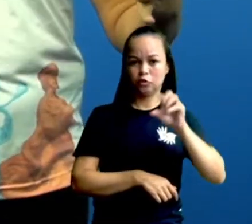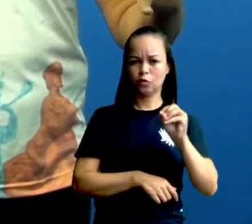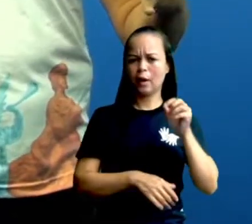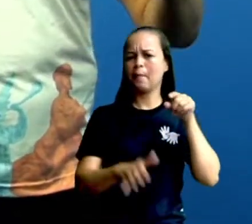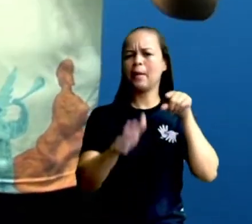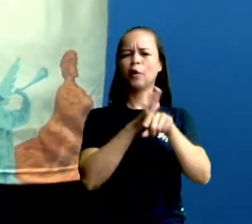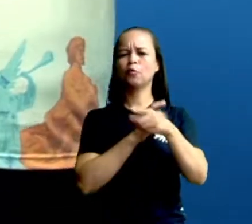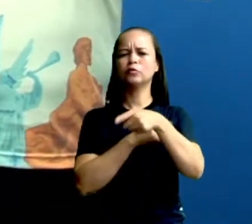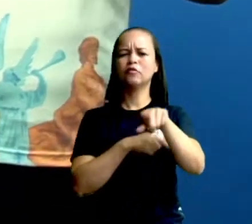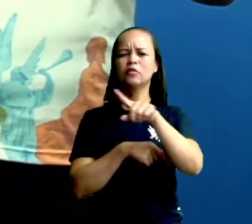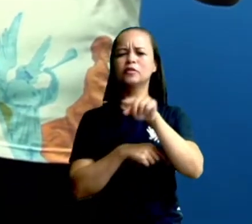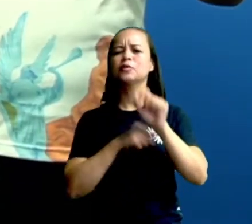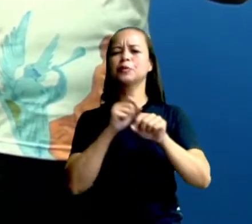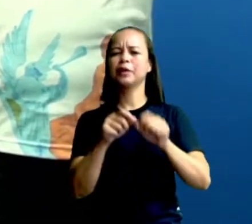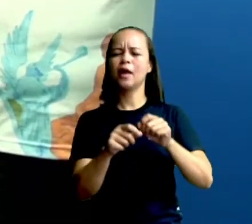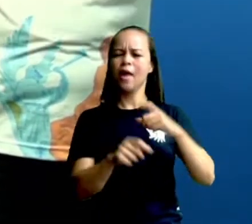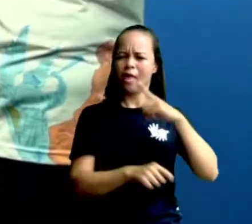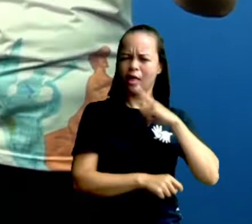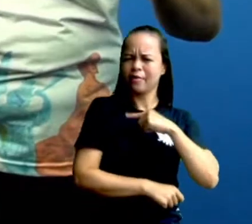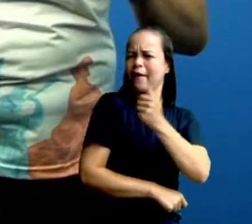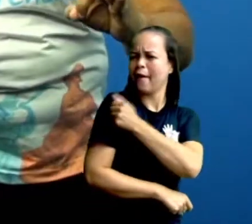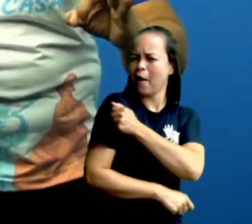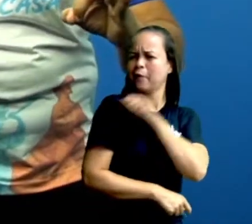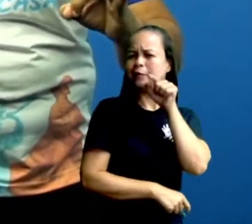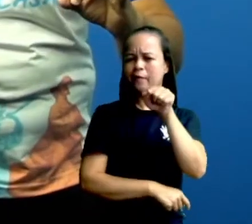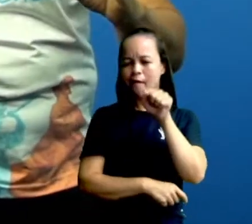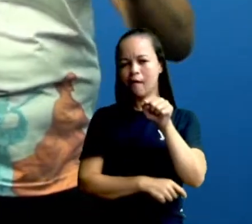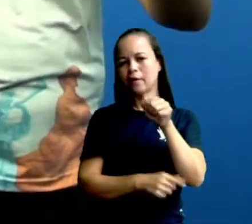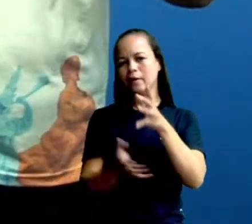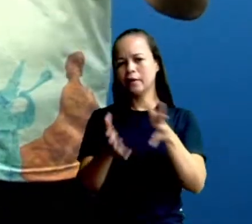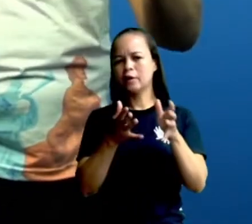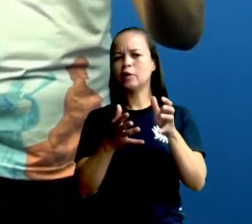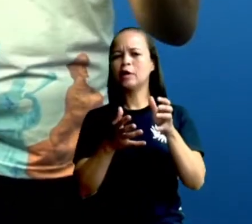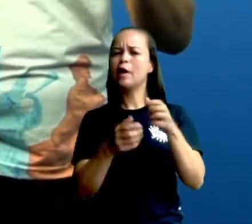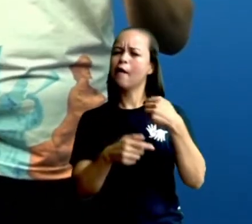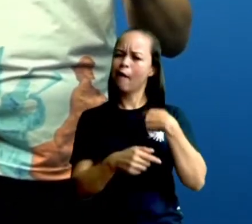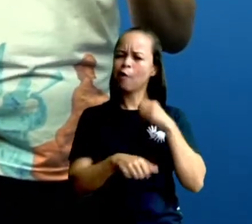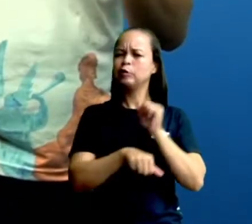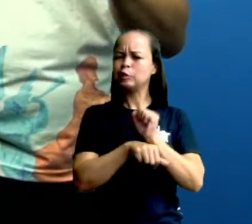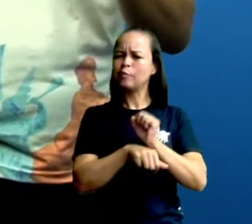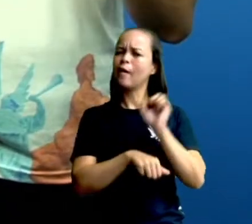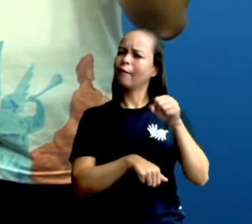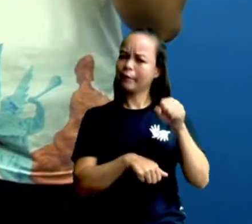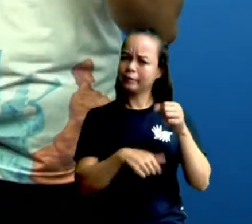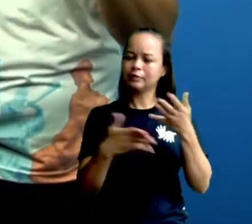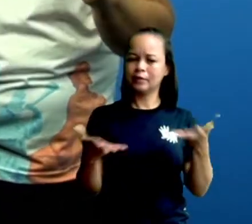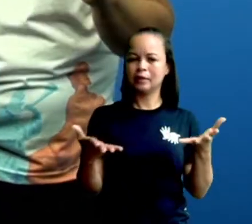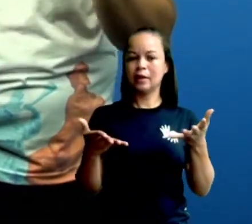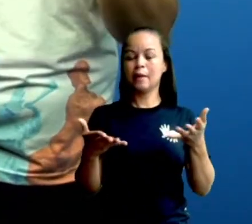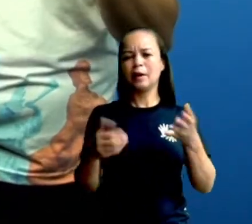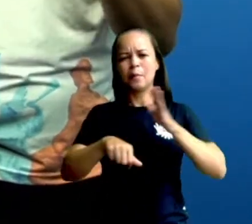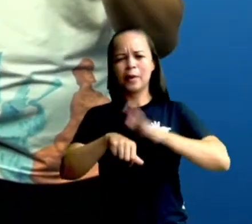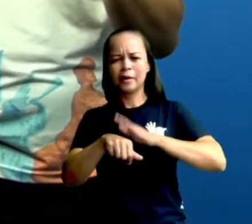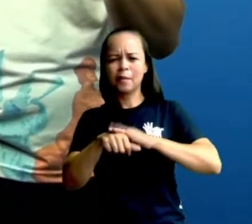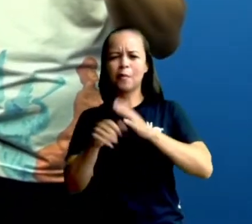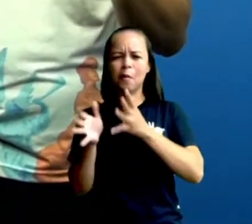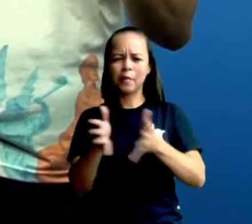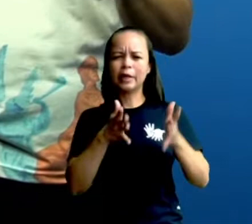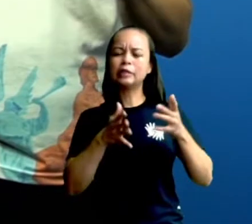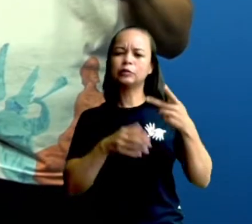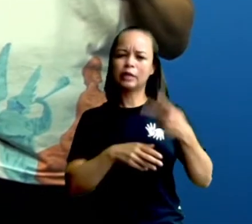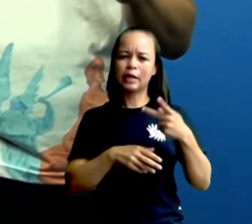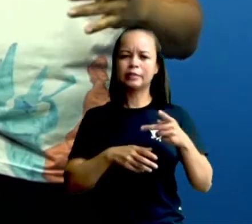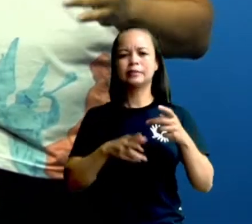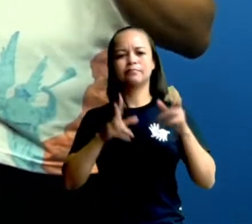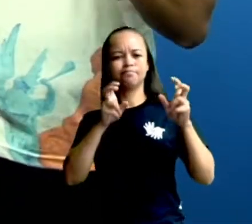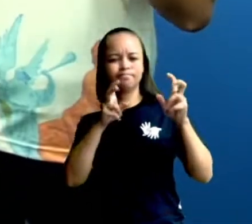aluno aí? Eu espero que sim. Para que a gente não perca tempo, porque tempo, com certeza, nesse momento vai ser muito, mas muito importante para